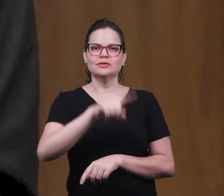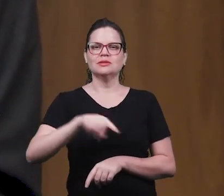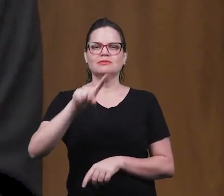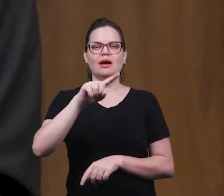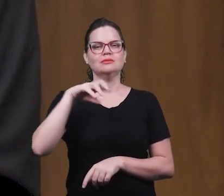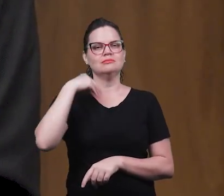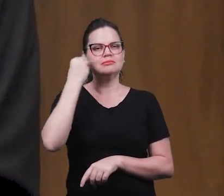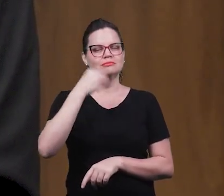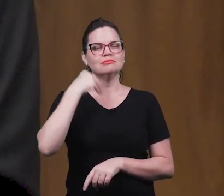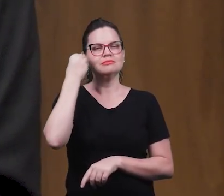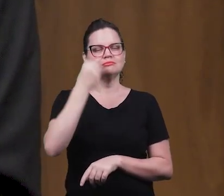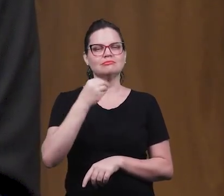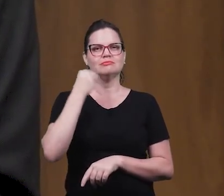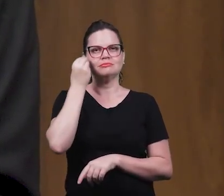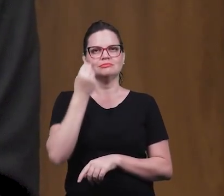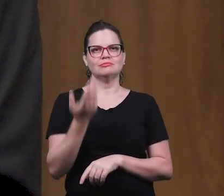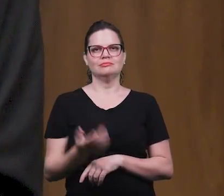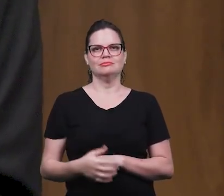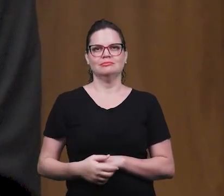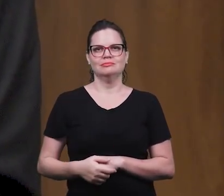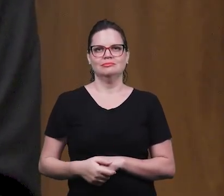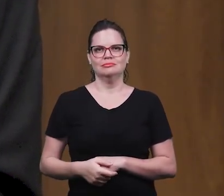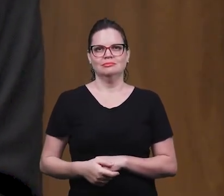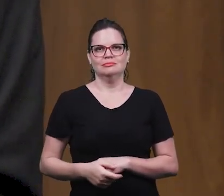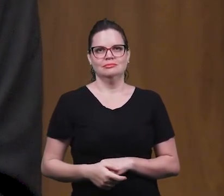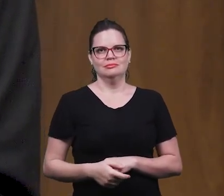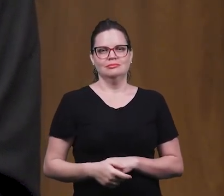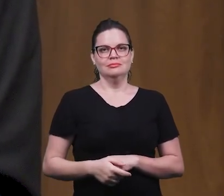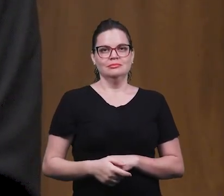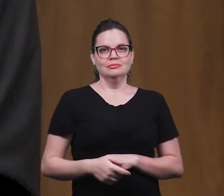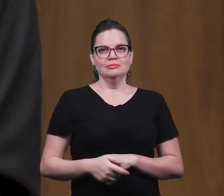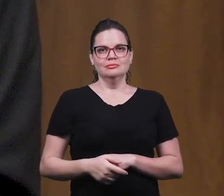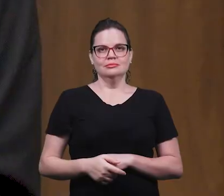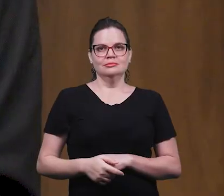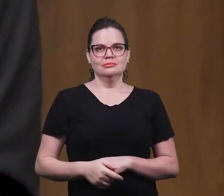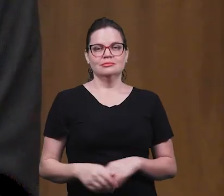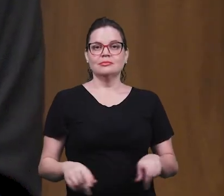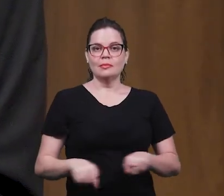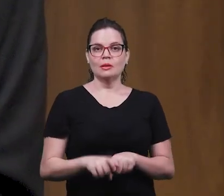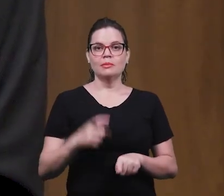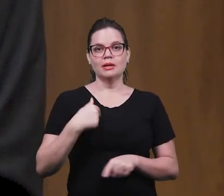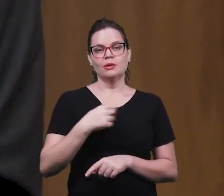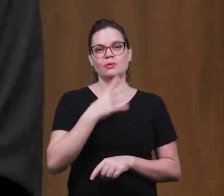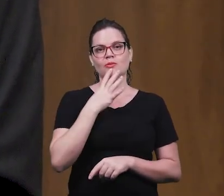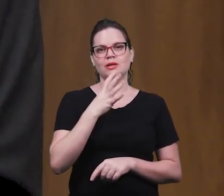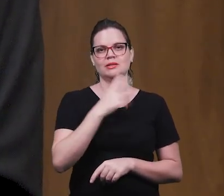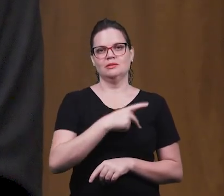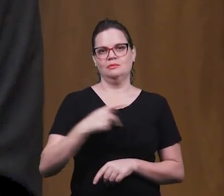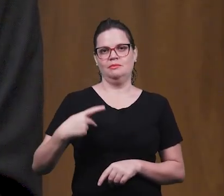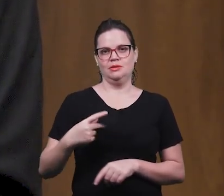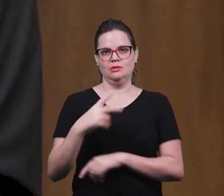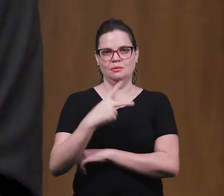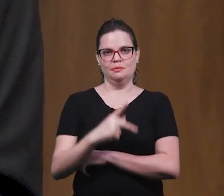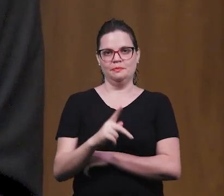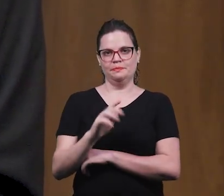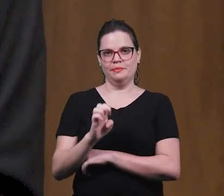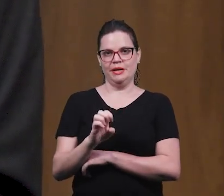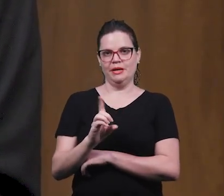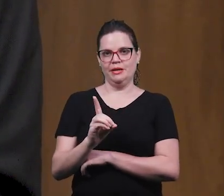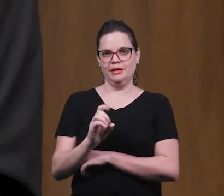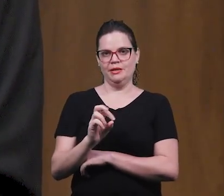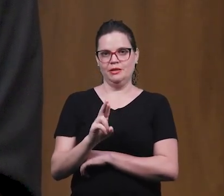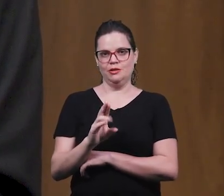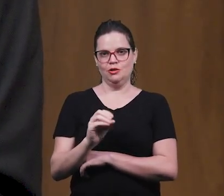você aprende, né? E você leva assim, né? E dentro disso eu conheci, né? Por exemplo, o pastor Pedrosa. Pastor